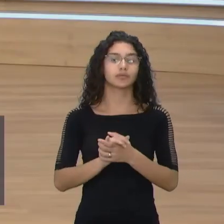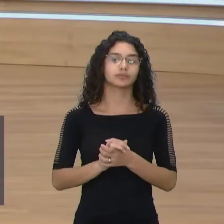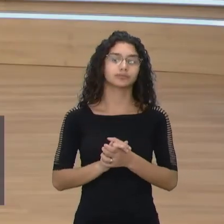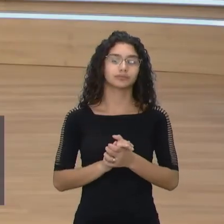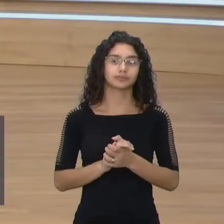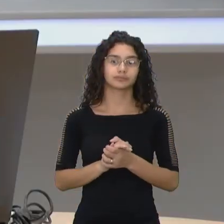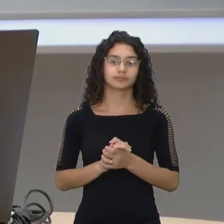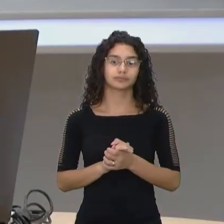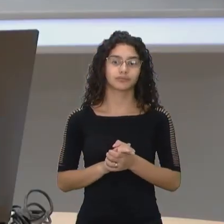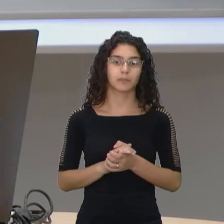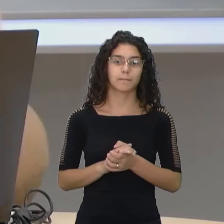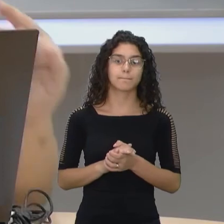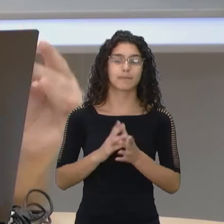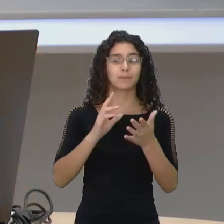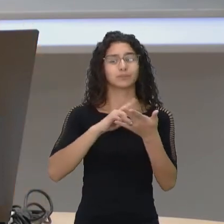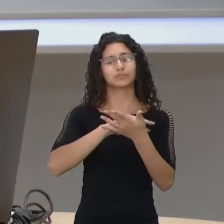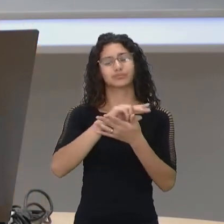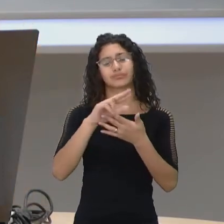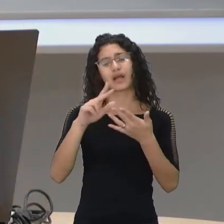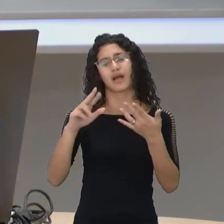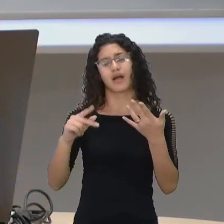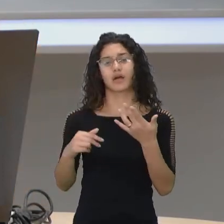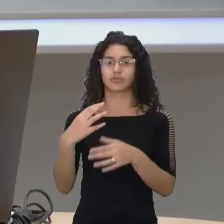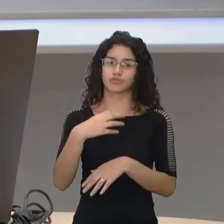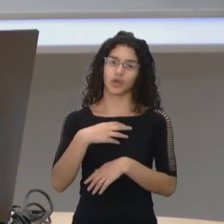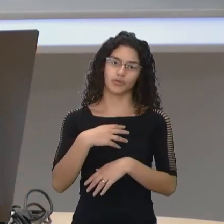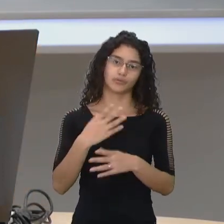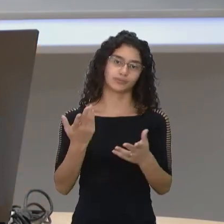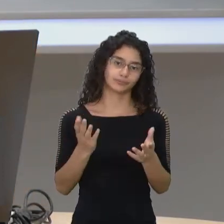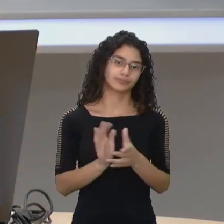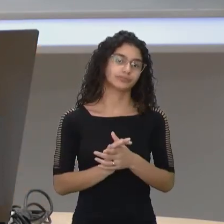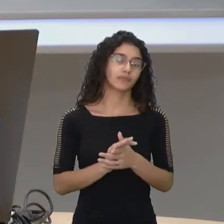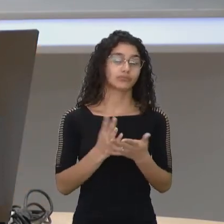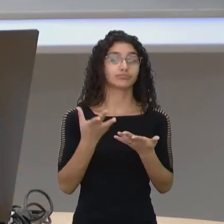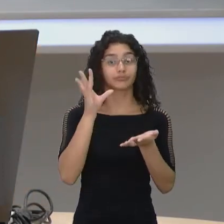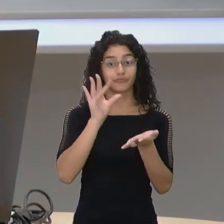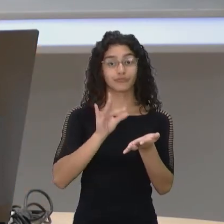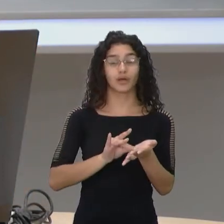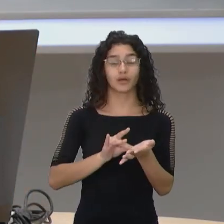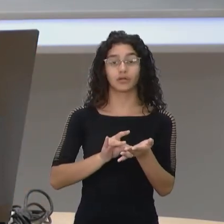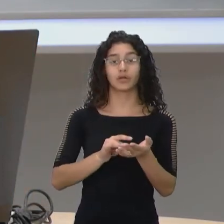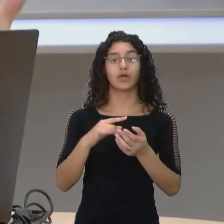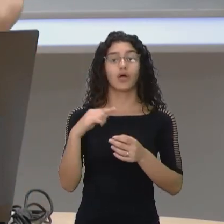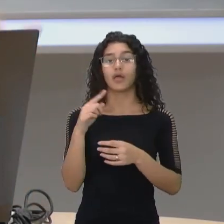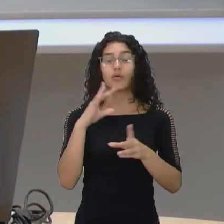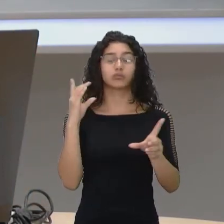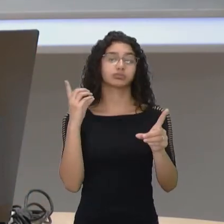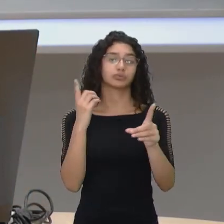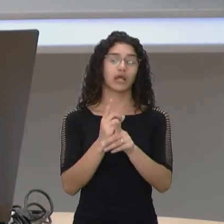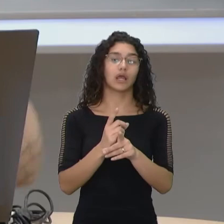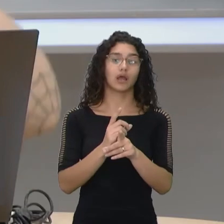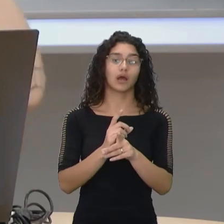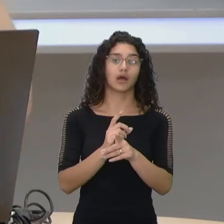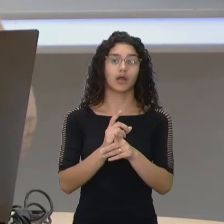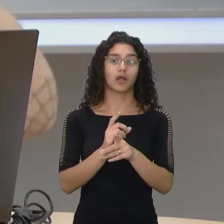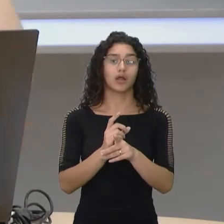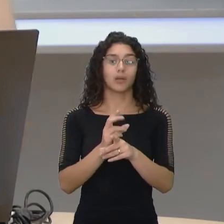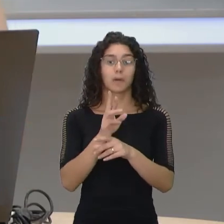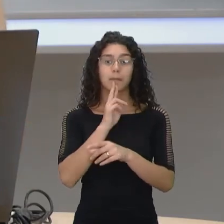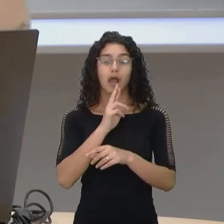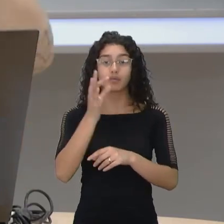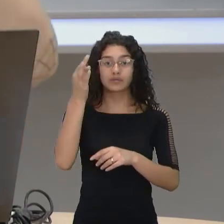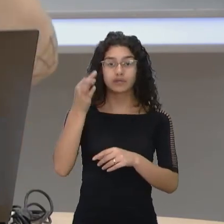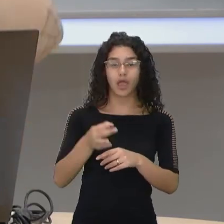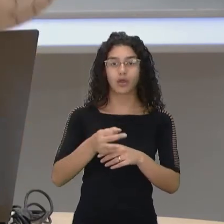são utilizados para uma infinidade de funções. Então, de fato, mesmo quando não se chega a uma resolução, o